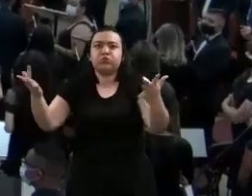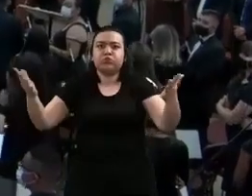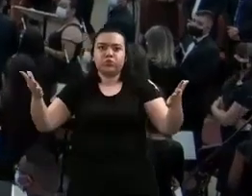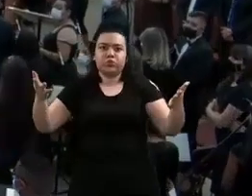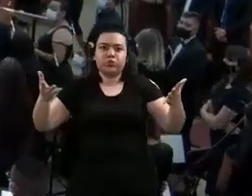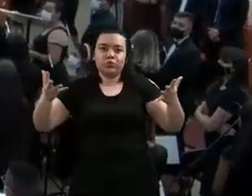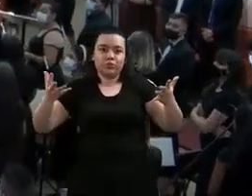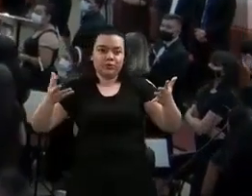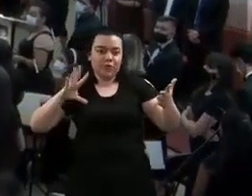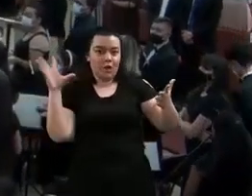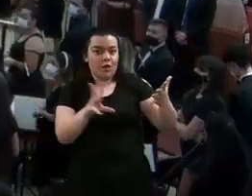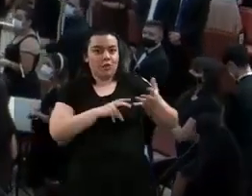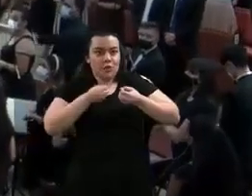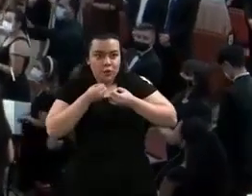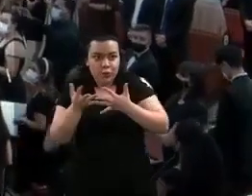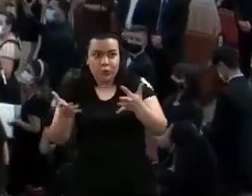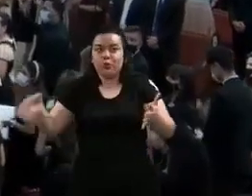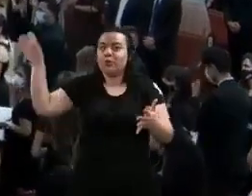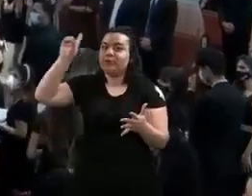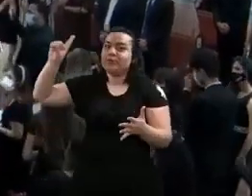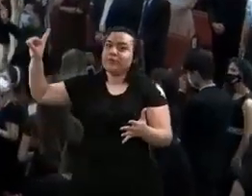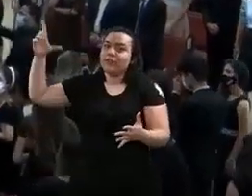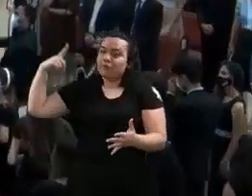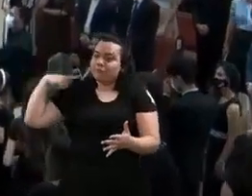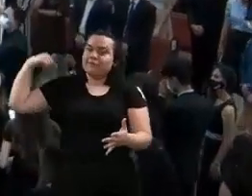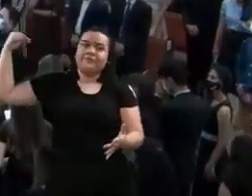de Deus. Em João capítulo 6,